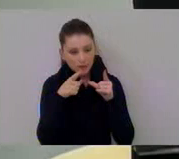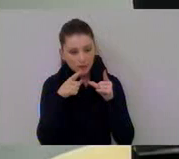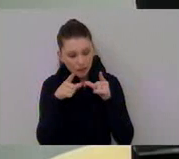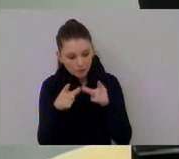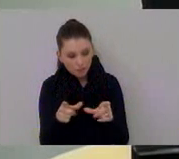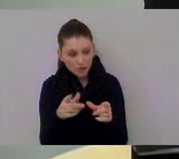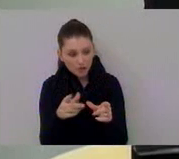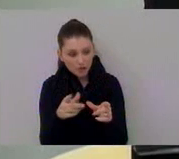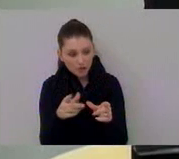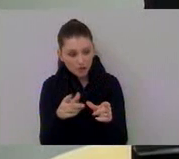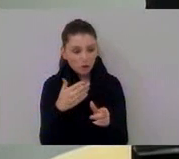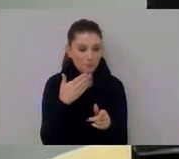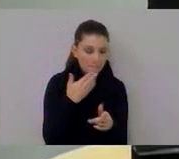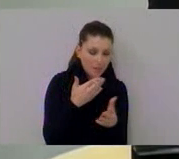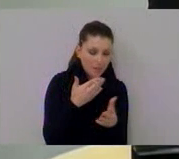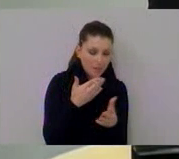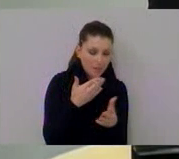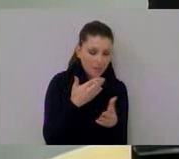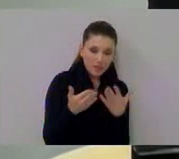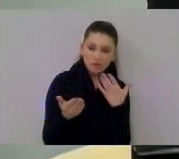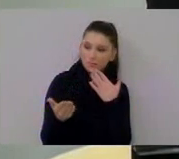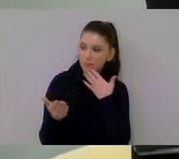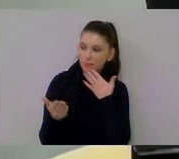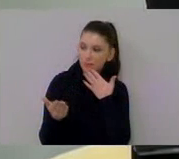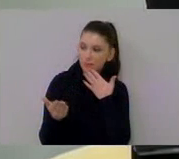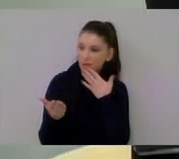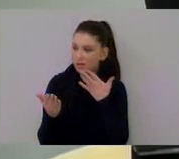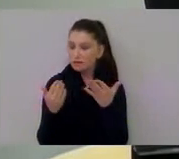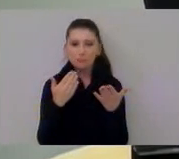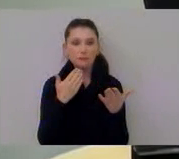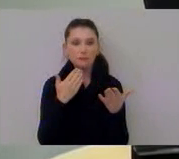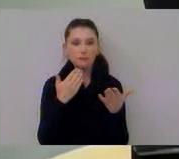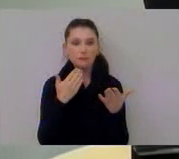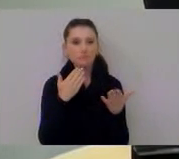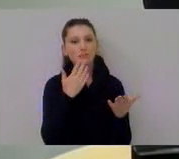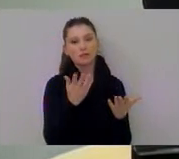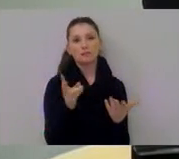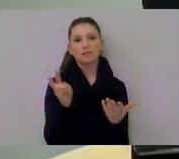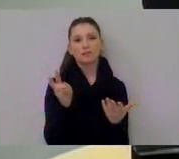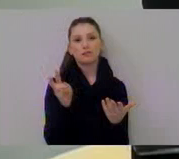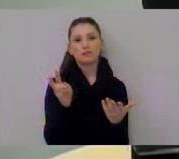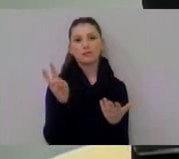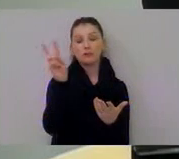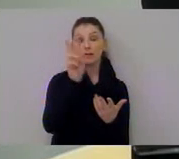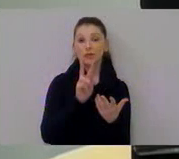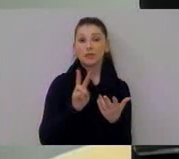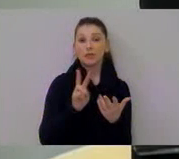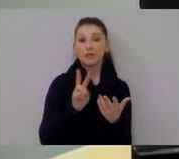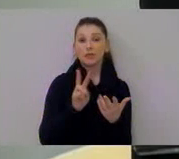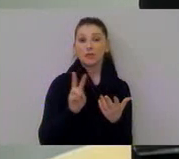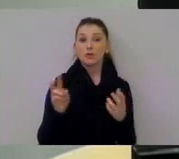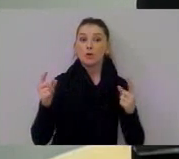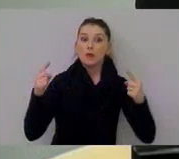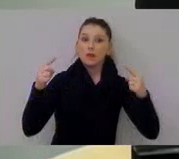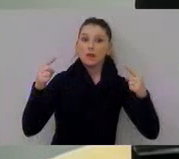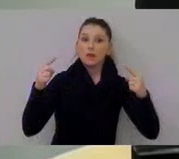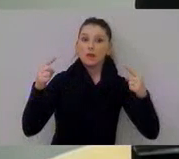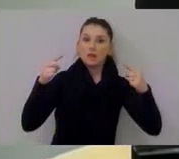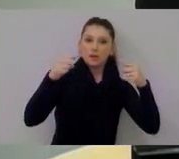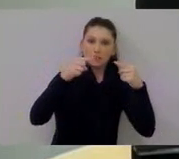é o elo de ligação com o poder executivo. Mas a